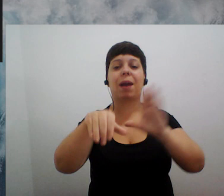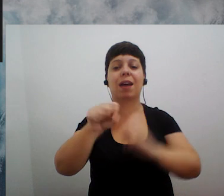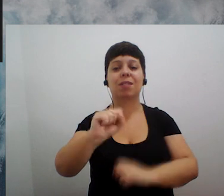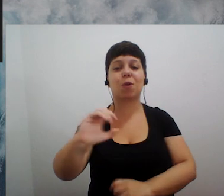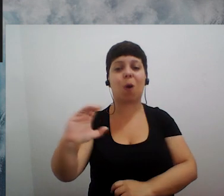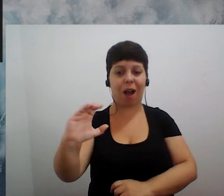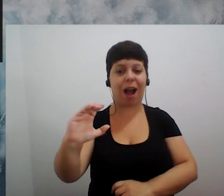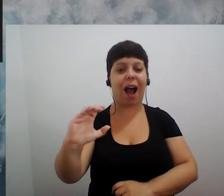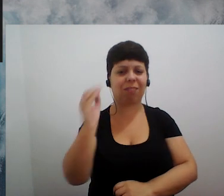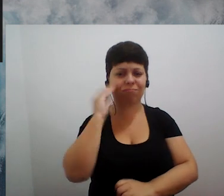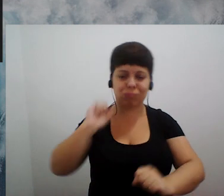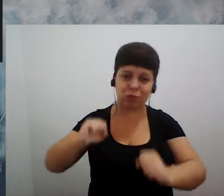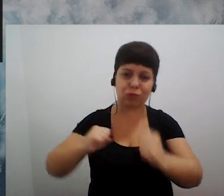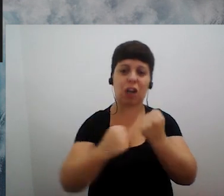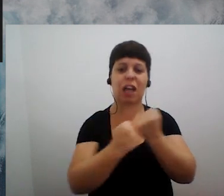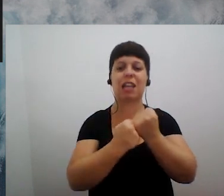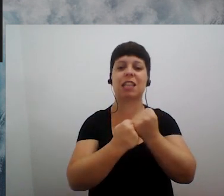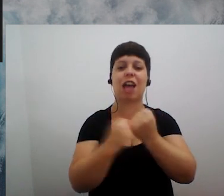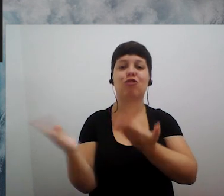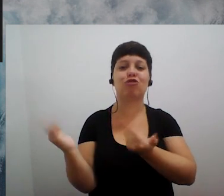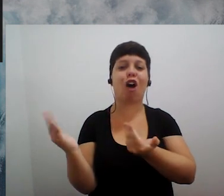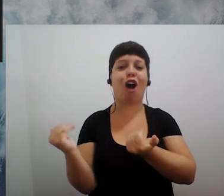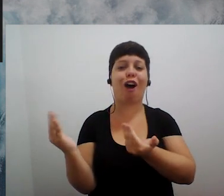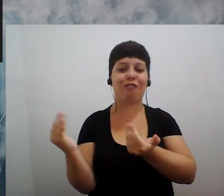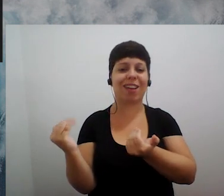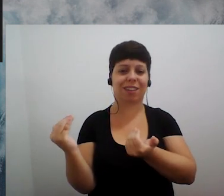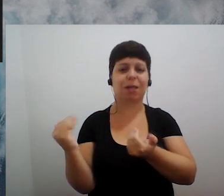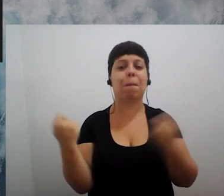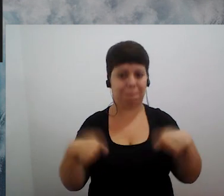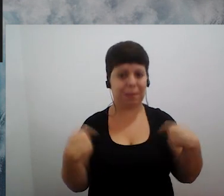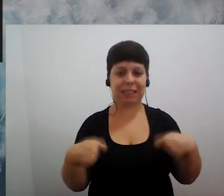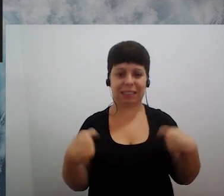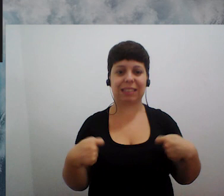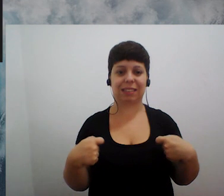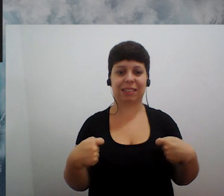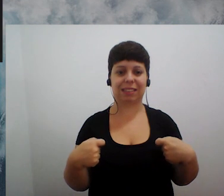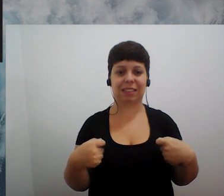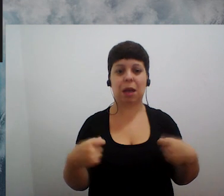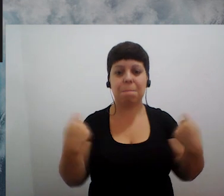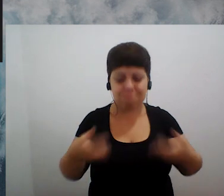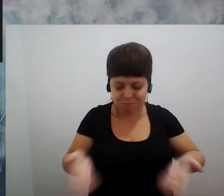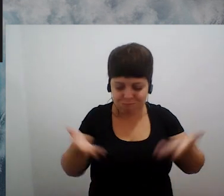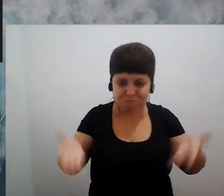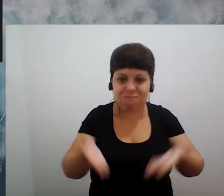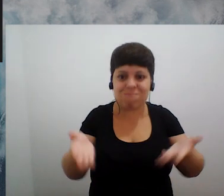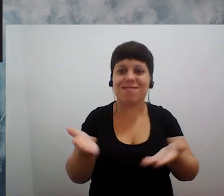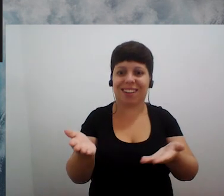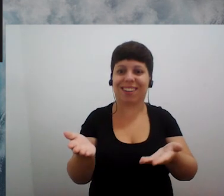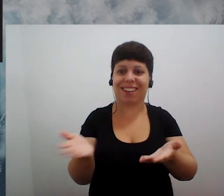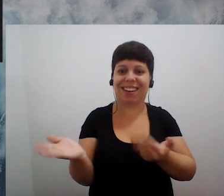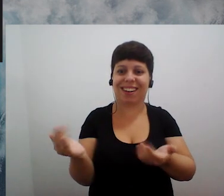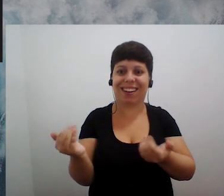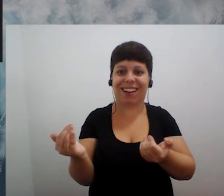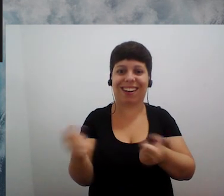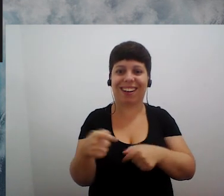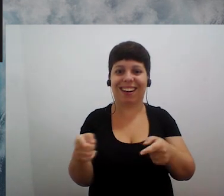também, para fortalecer essa molecada que é preciso, né? É preciso a gente incentivar